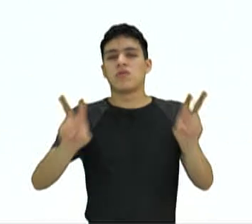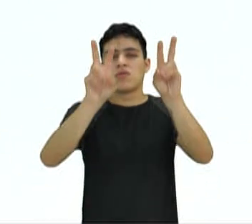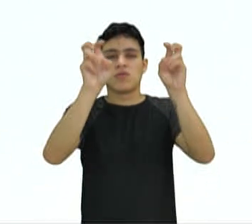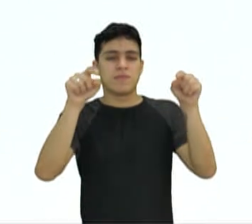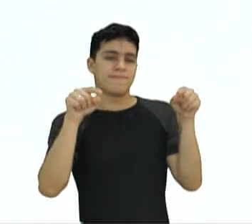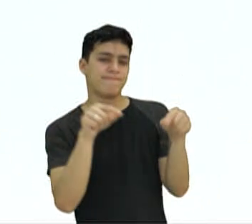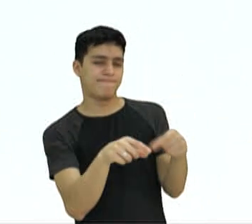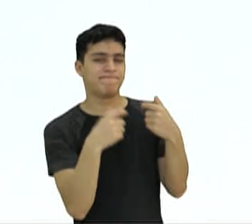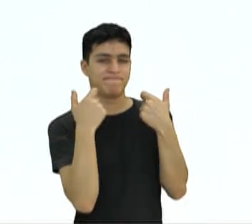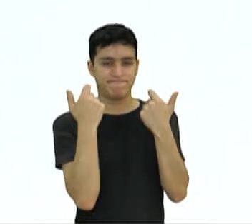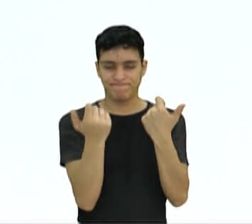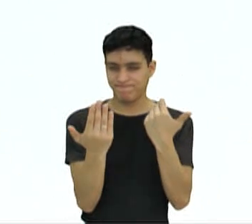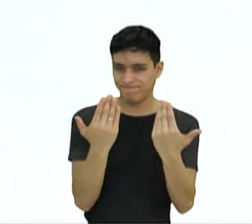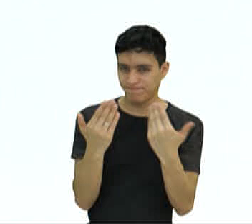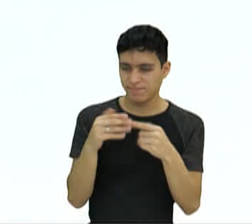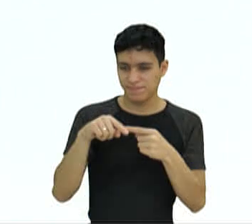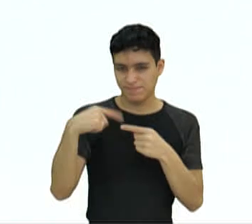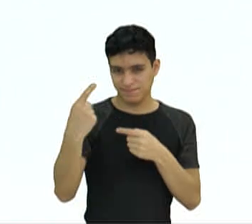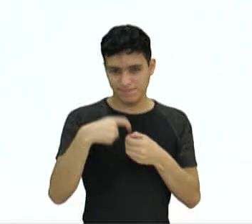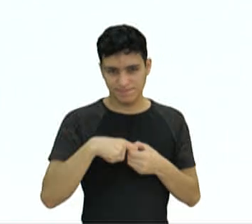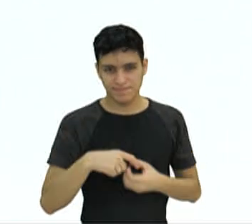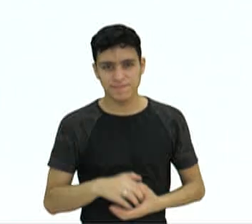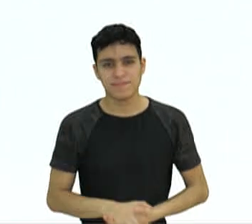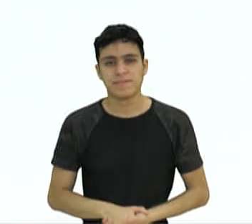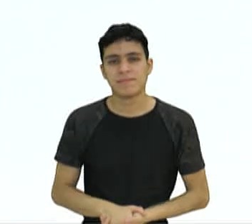ela com vocês aí, tá bom? Bora lá!